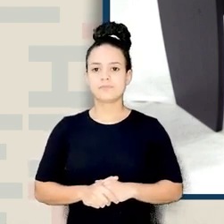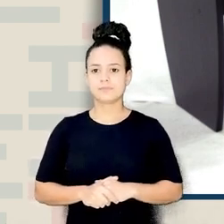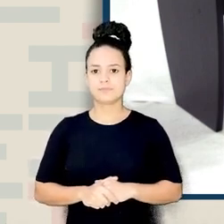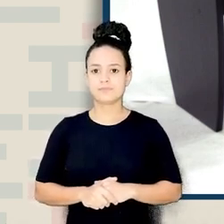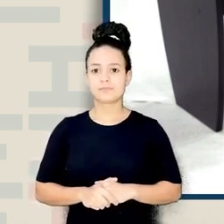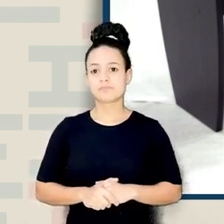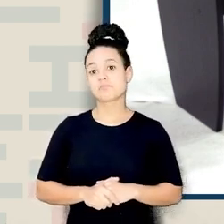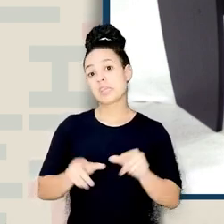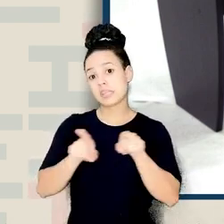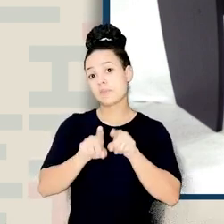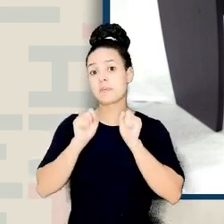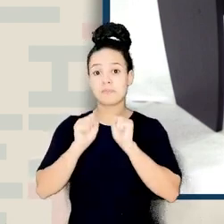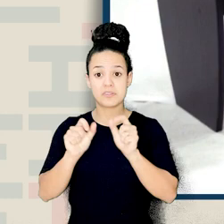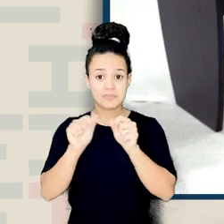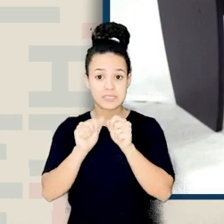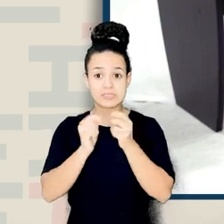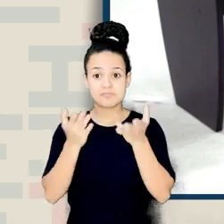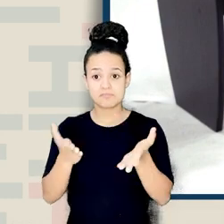como também posso fazer